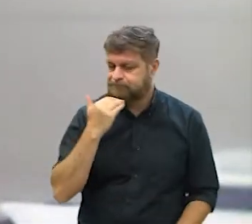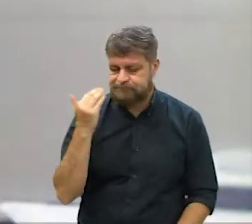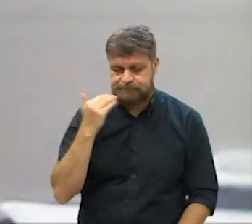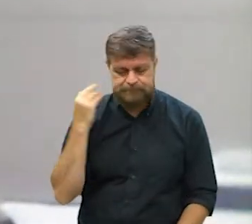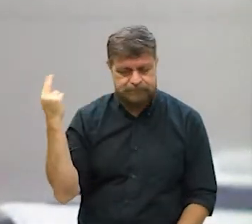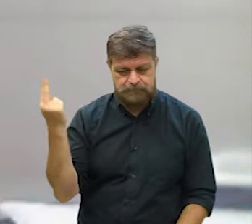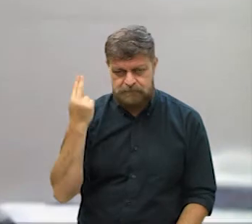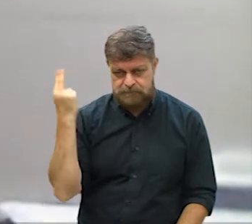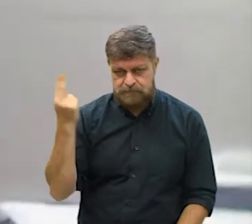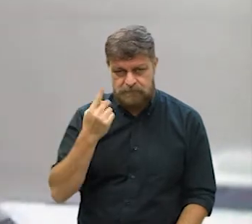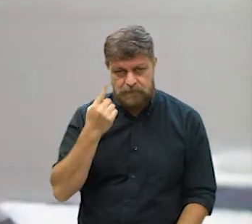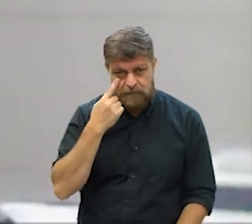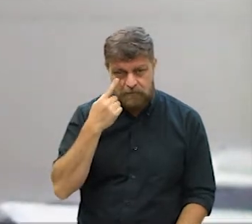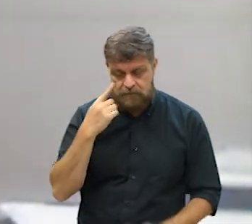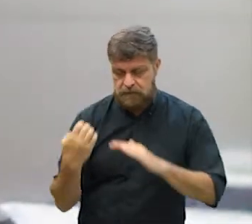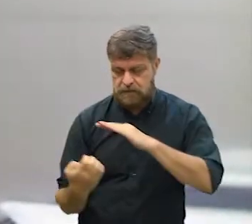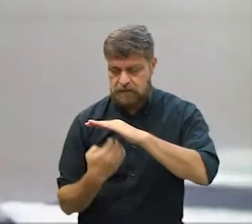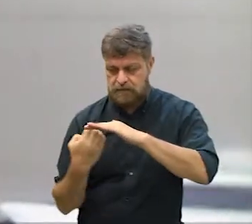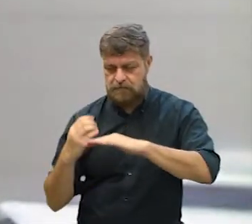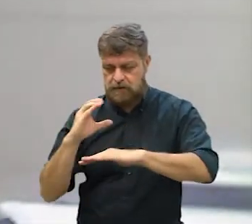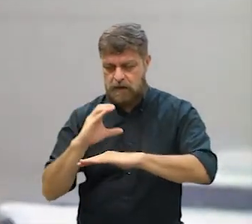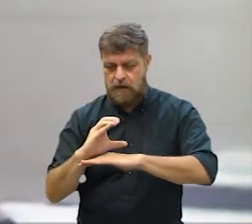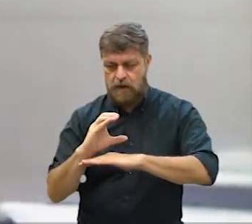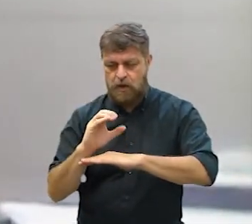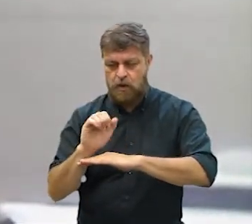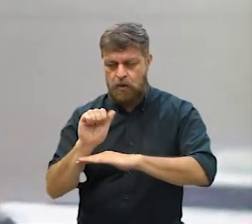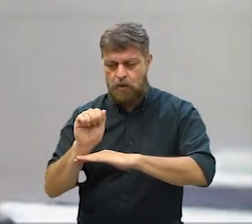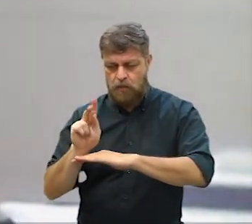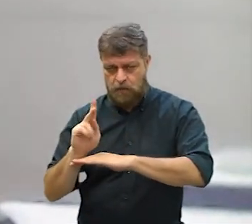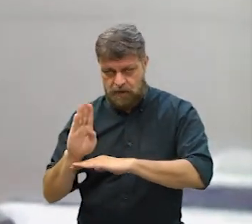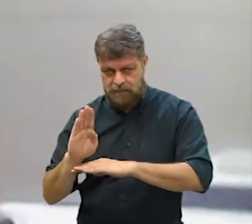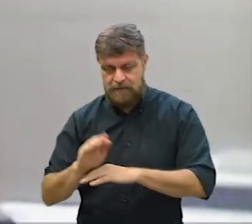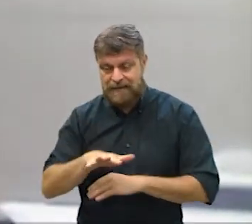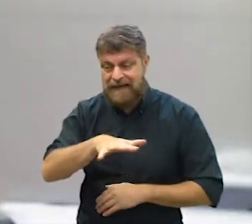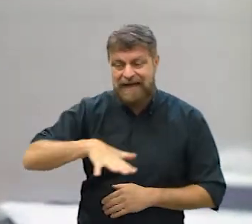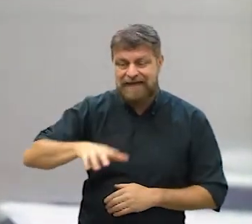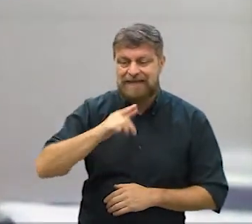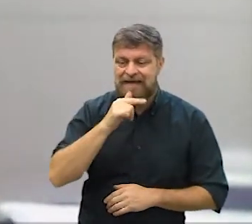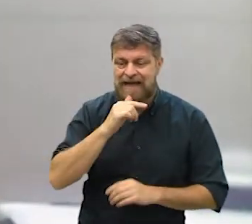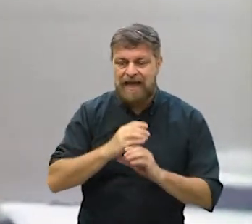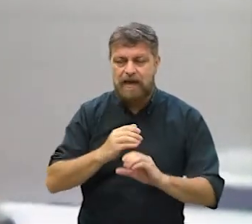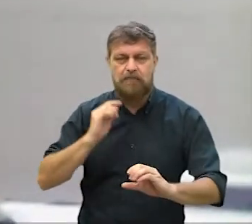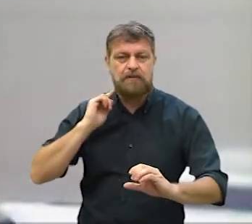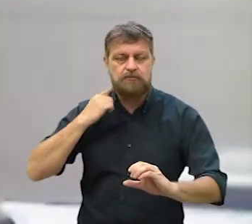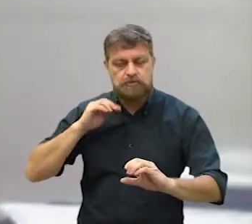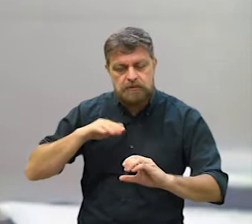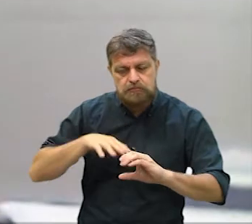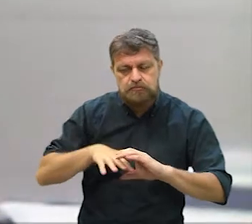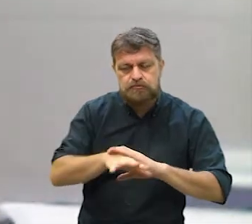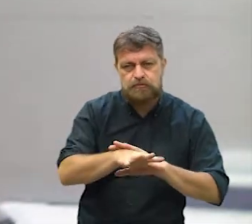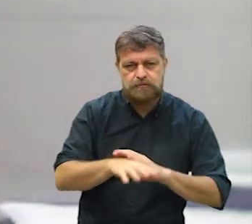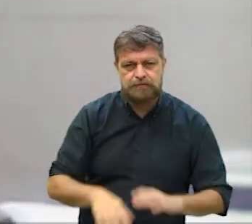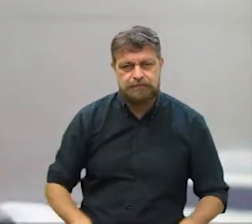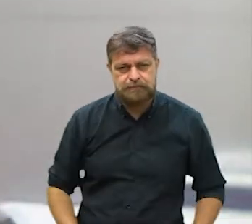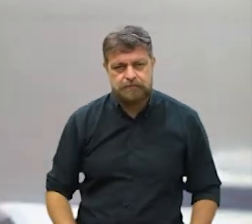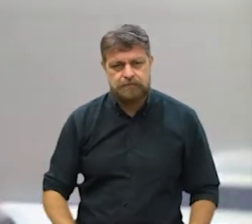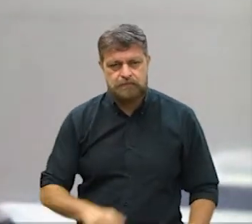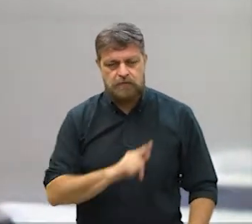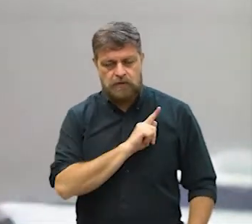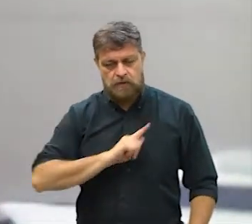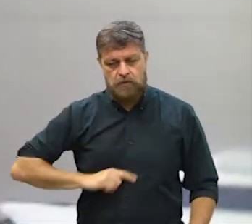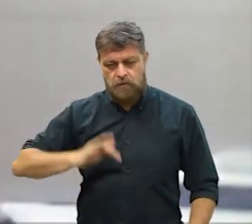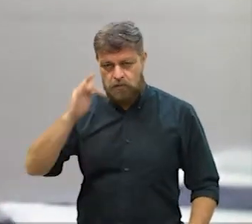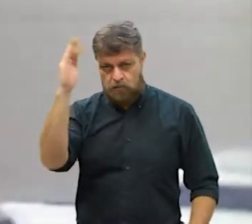Eu vi isso lá na Coab e, por exemplo, na área do saneamento, o governo